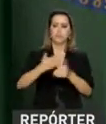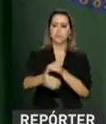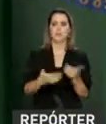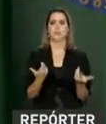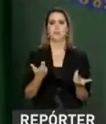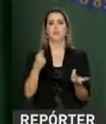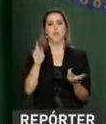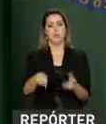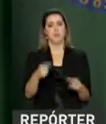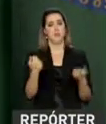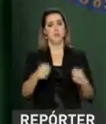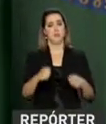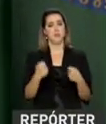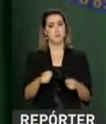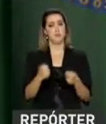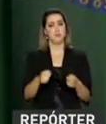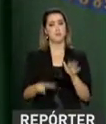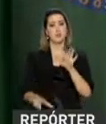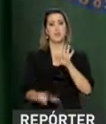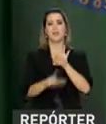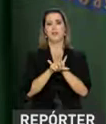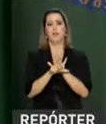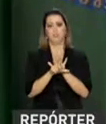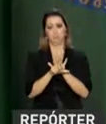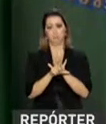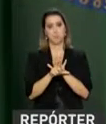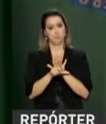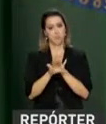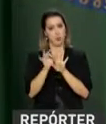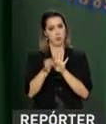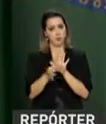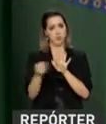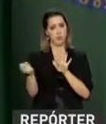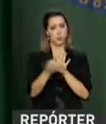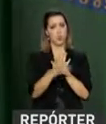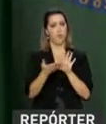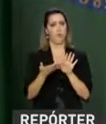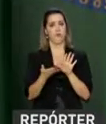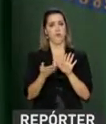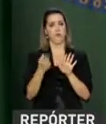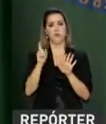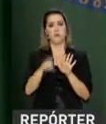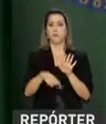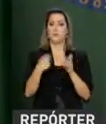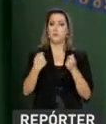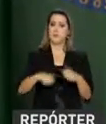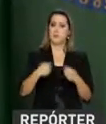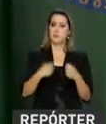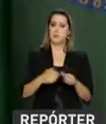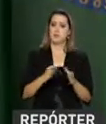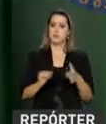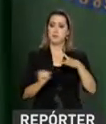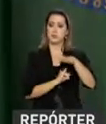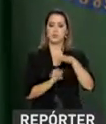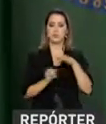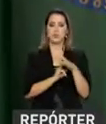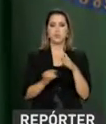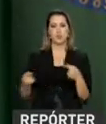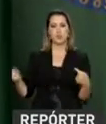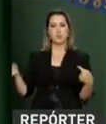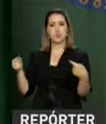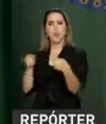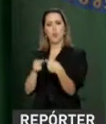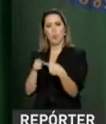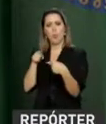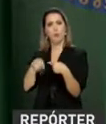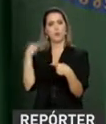requer um marco regulatório atualizado. Requer, na verdade, instituições compatíveis com